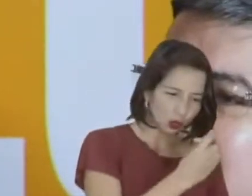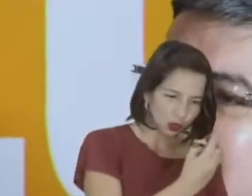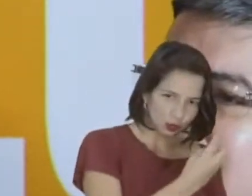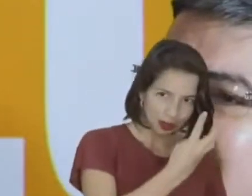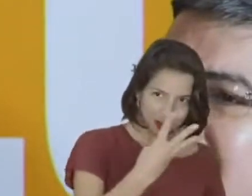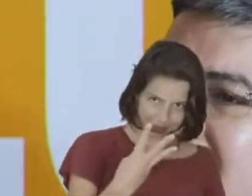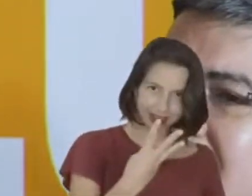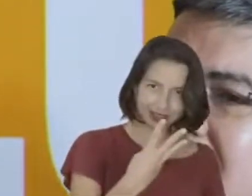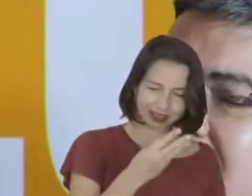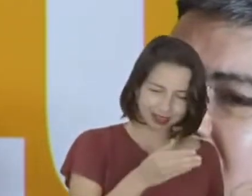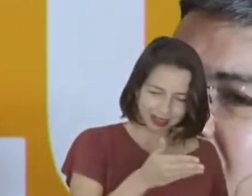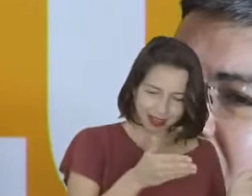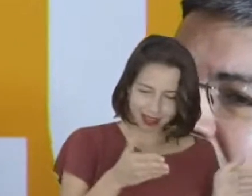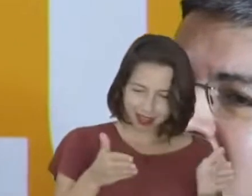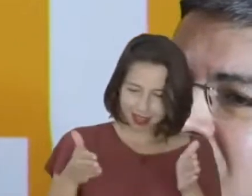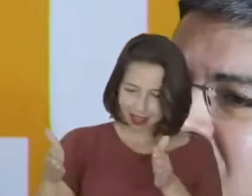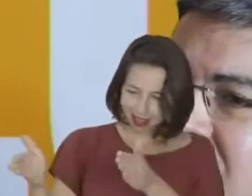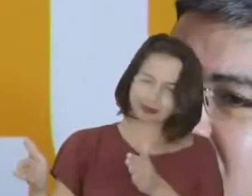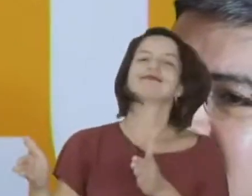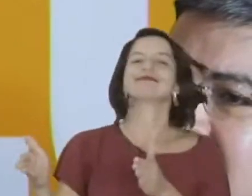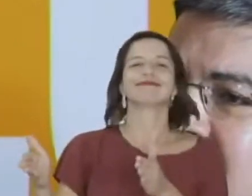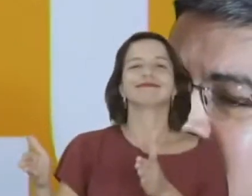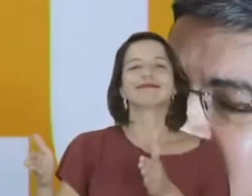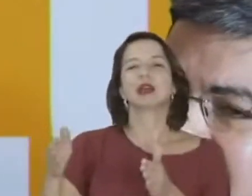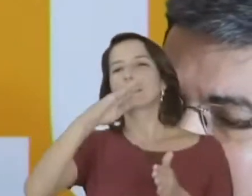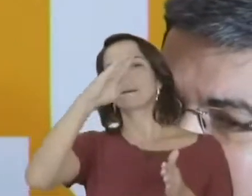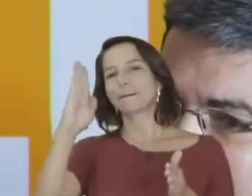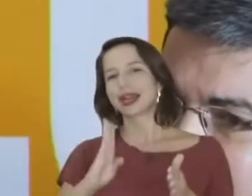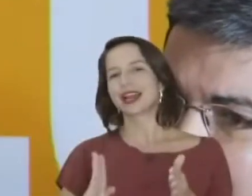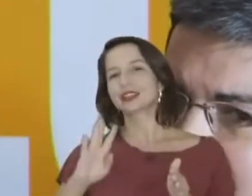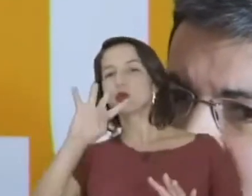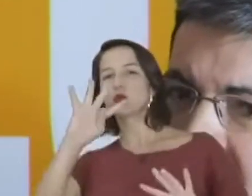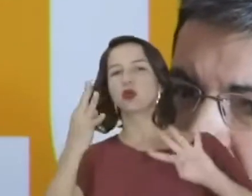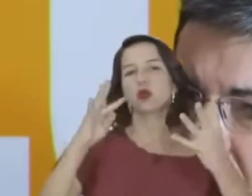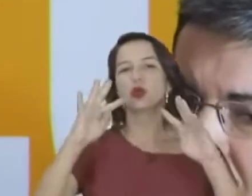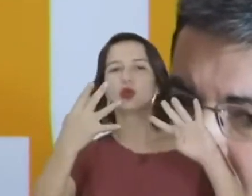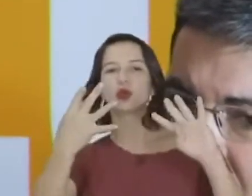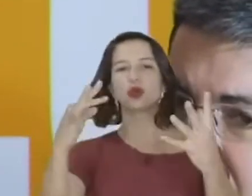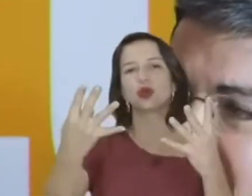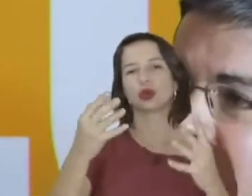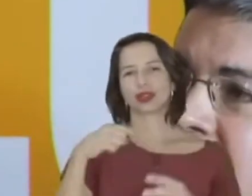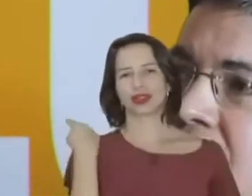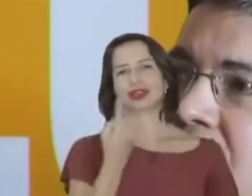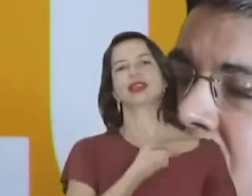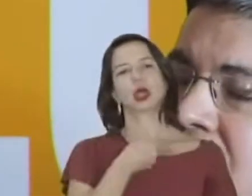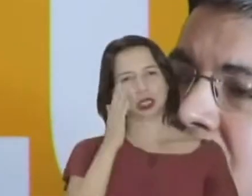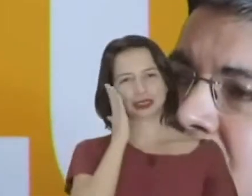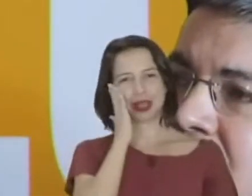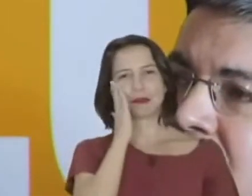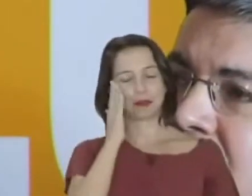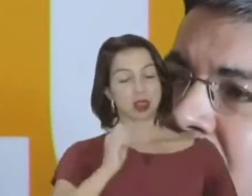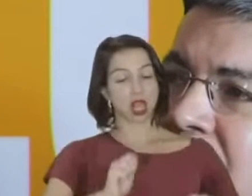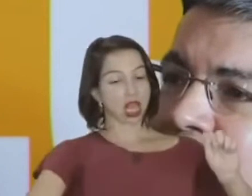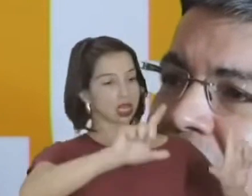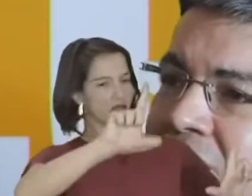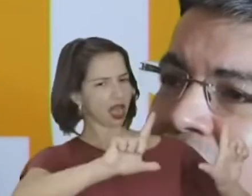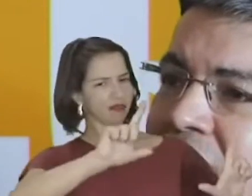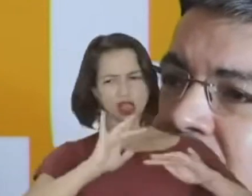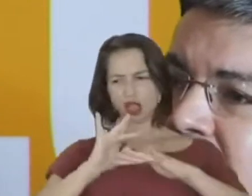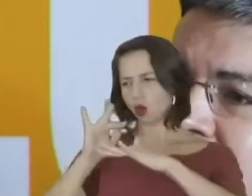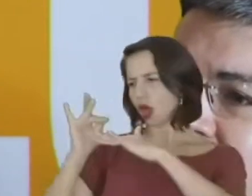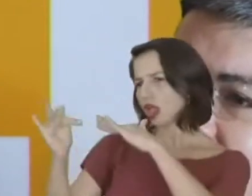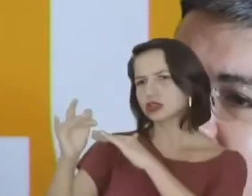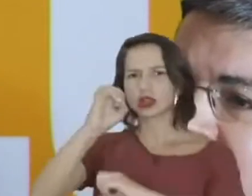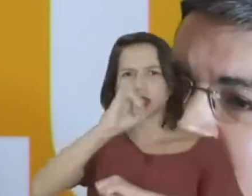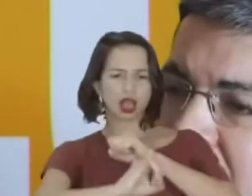extraordinária para garantir a liberdade de expressão, para garantir a liberdade do exercício democrático. Mas a imprensa se